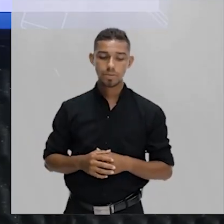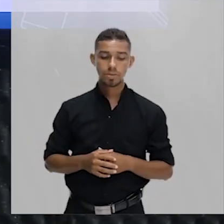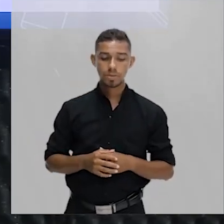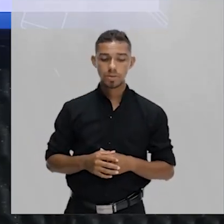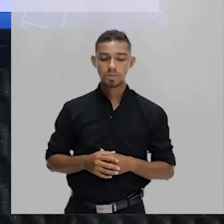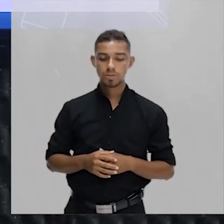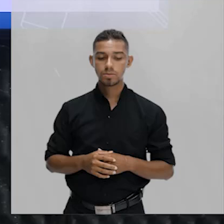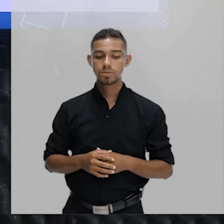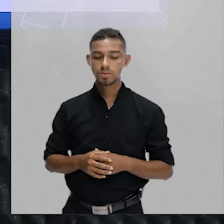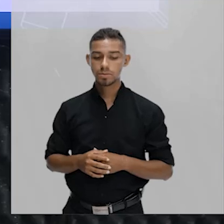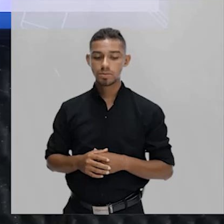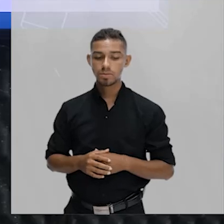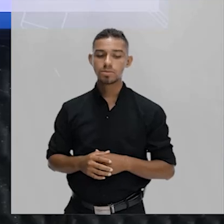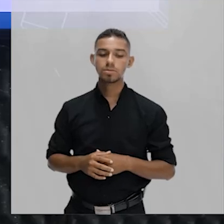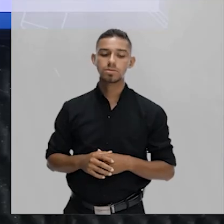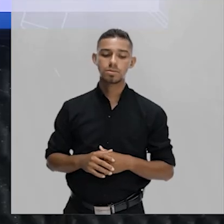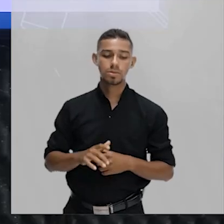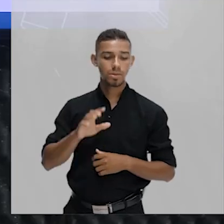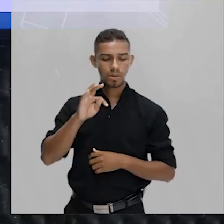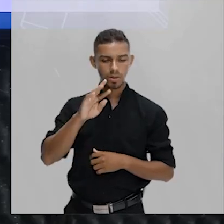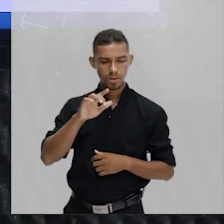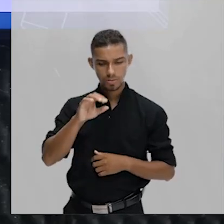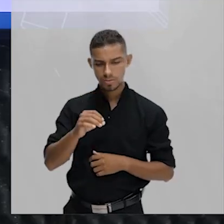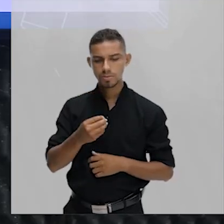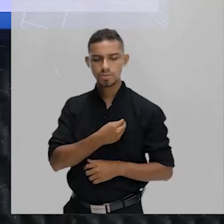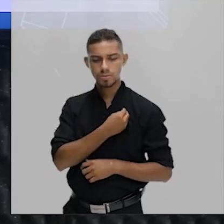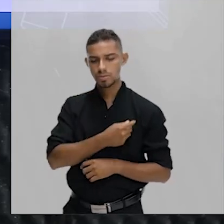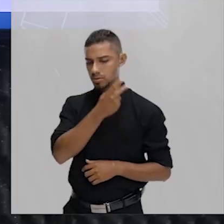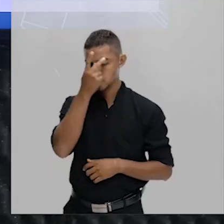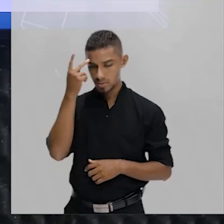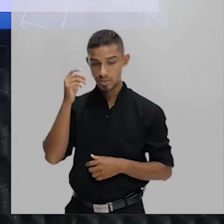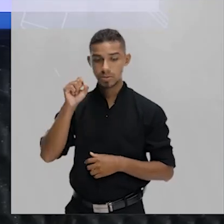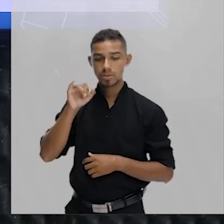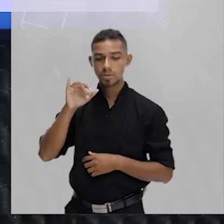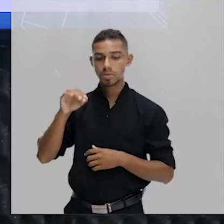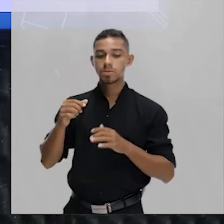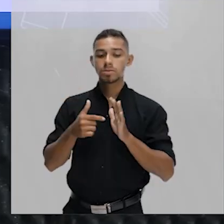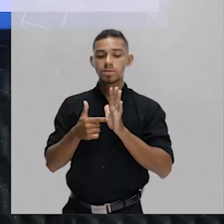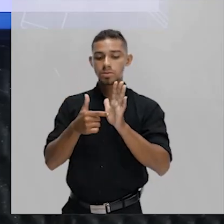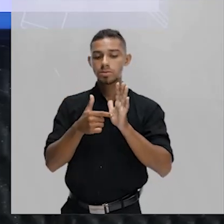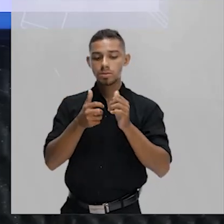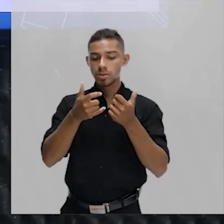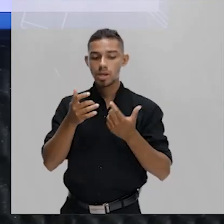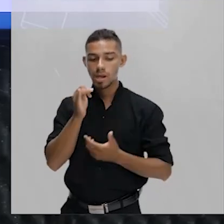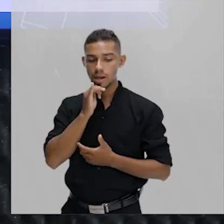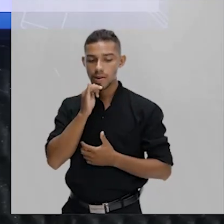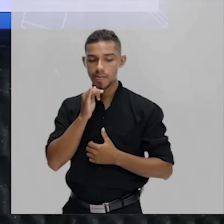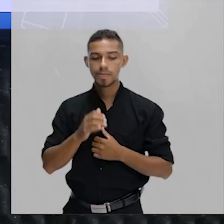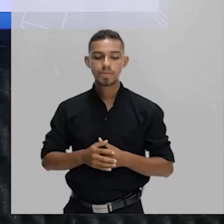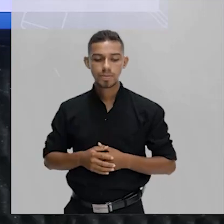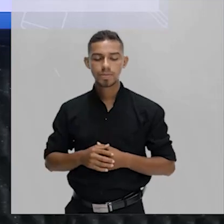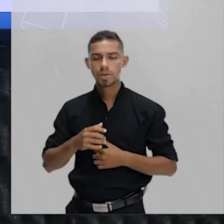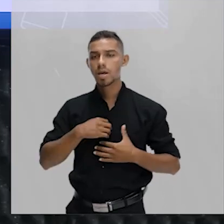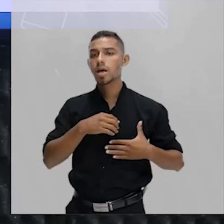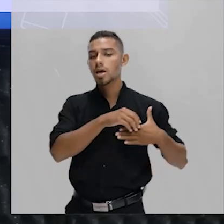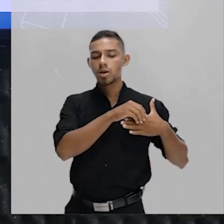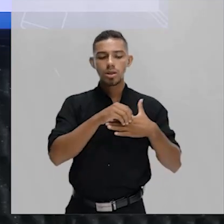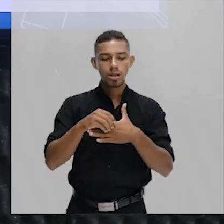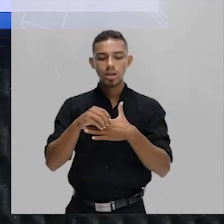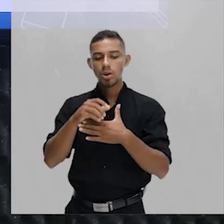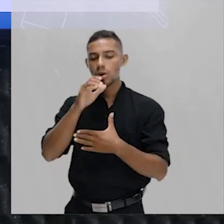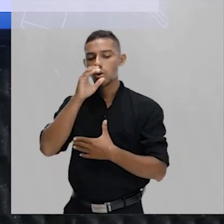Trago só existe como primeira pessoa do singular, do presente do indicativo, né? Já falei isso para vocês. Exemplo, eu trago um copo para